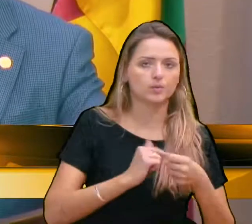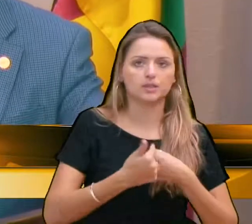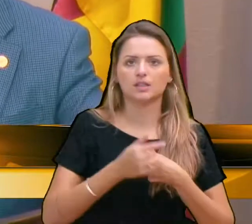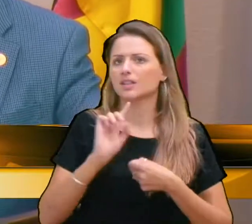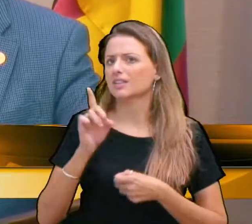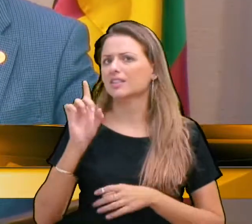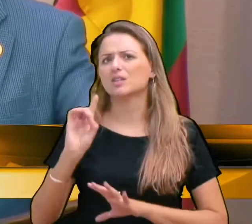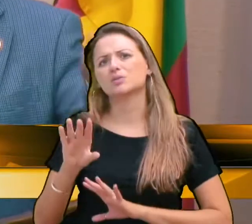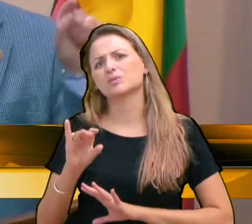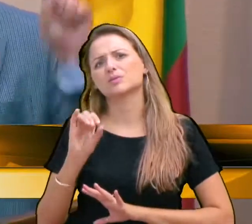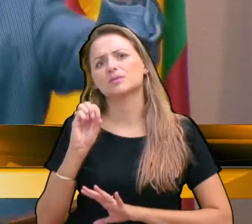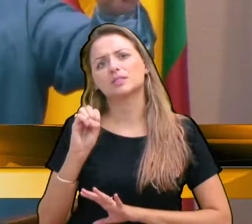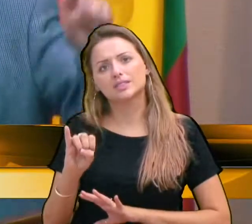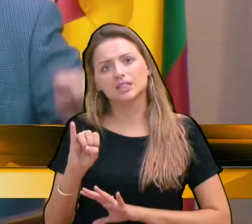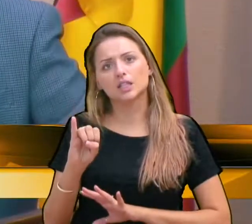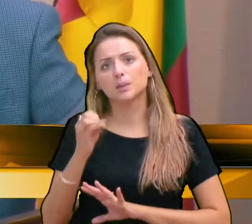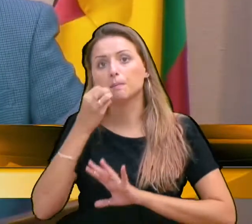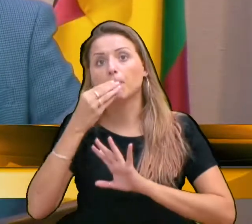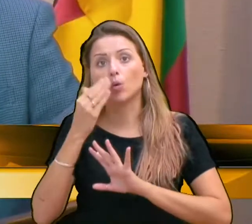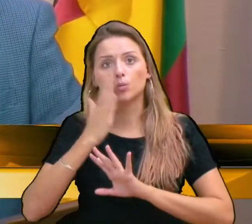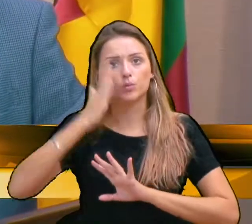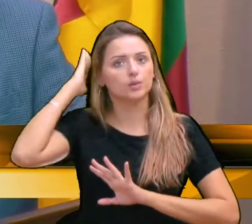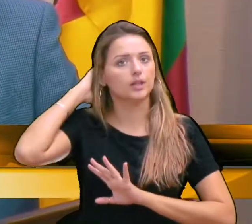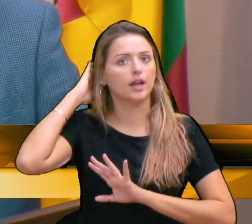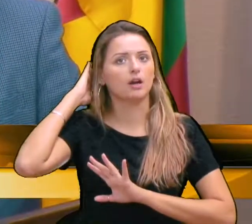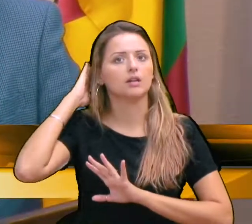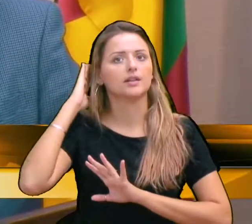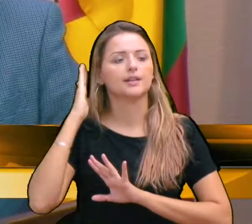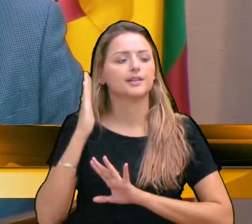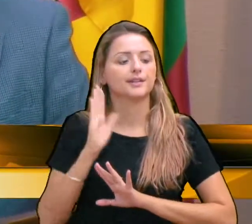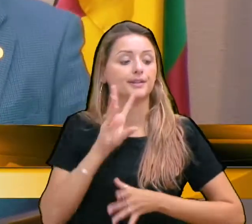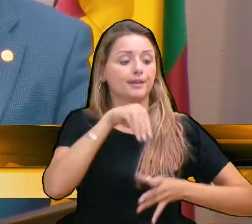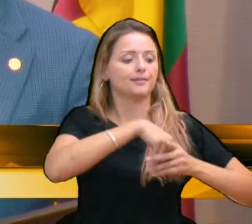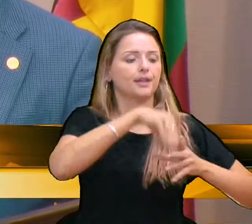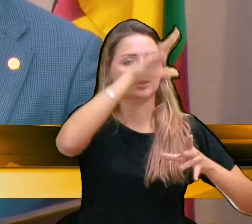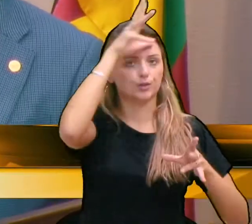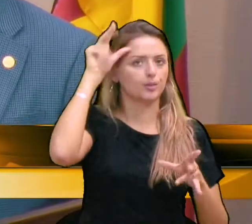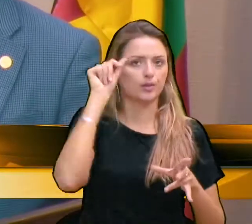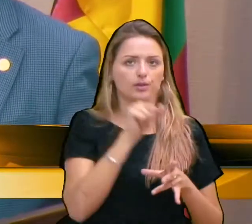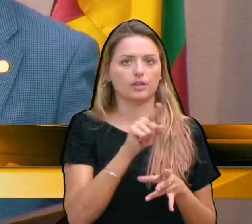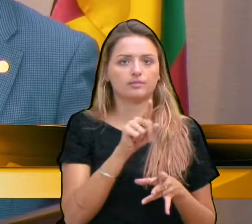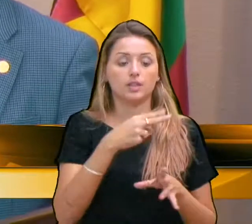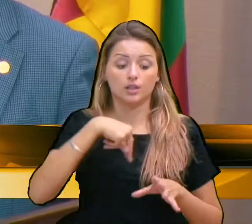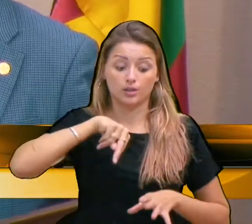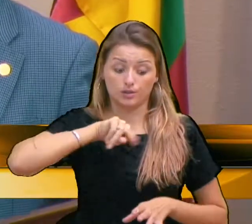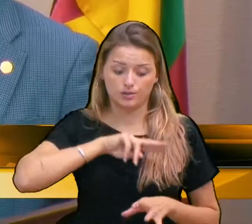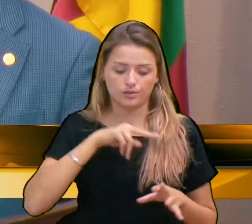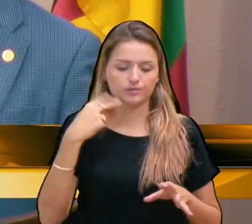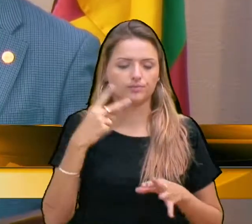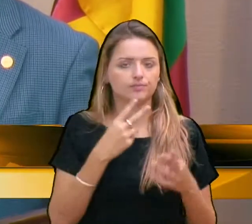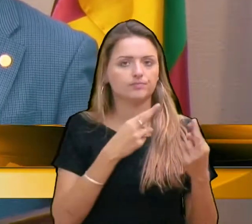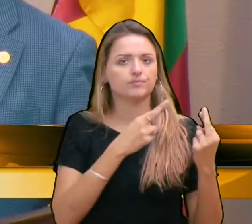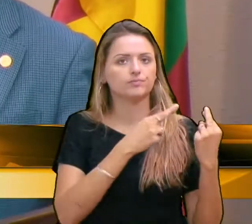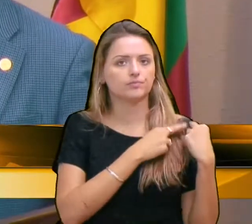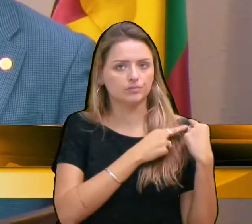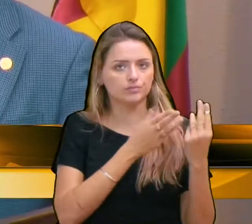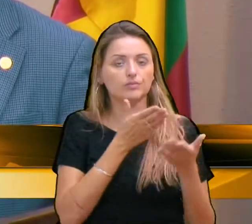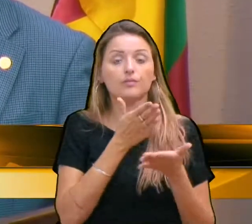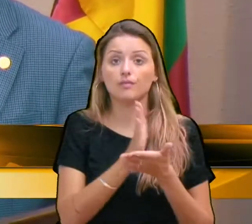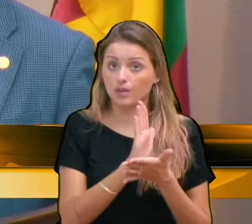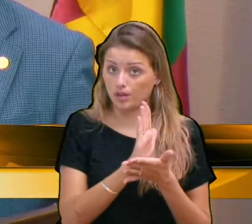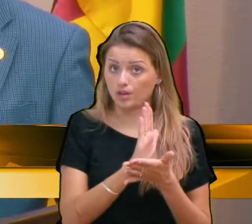se é bom para o prefeito que está ali do outro lado. Nós temos que ter a responsabilidade de aprovar